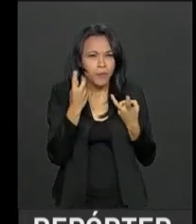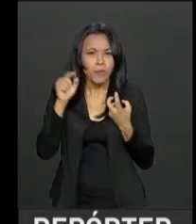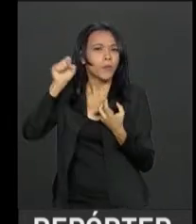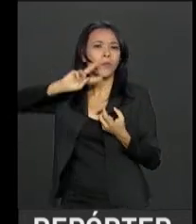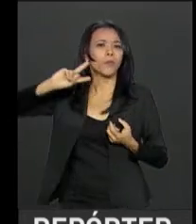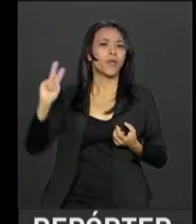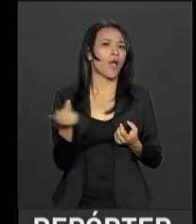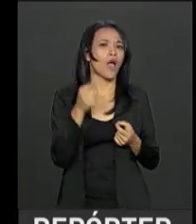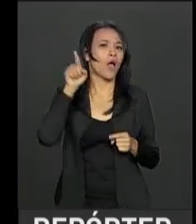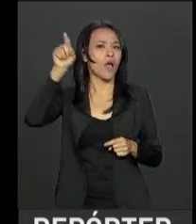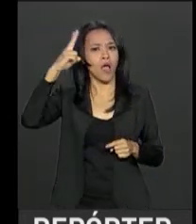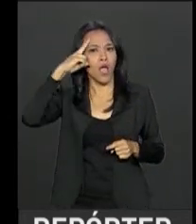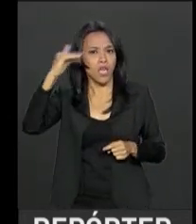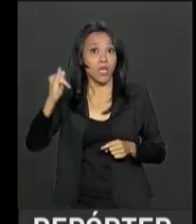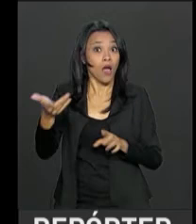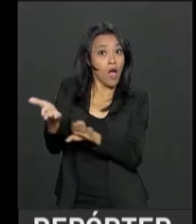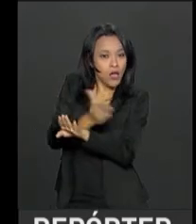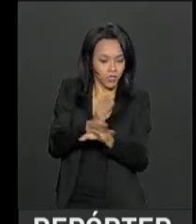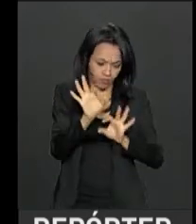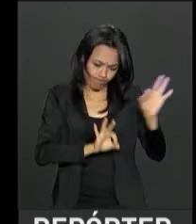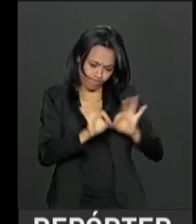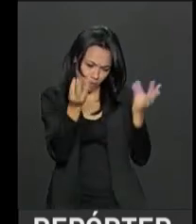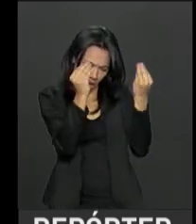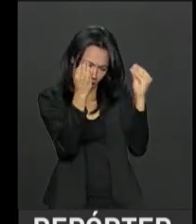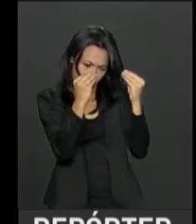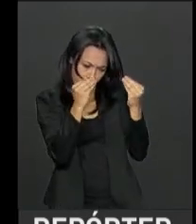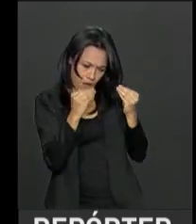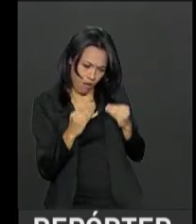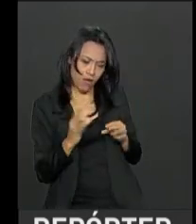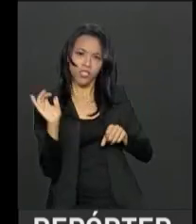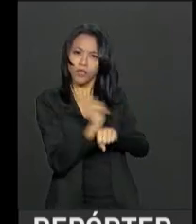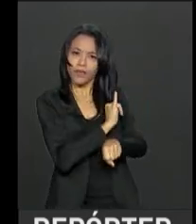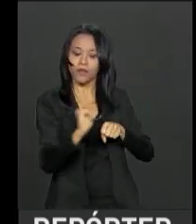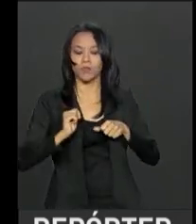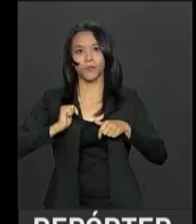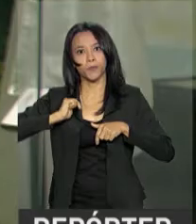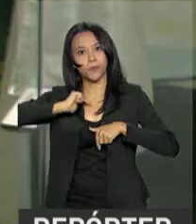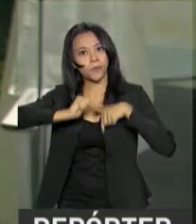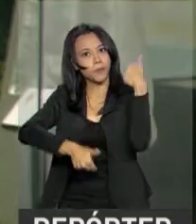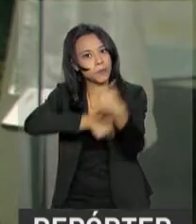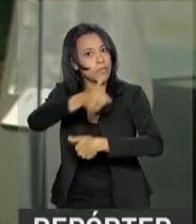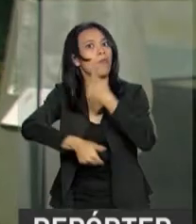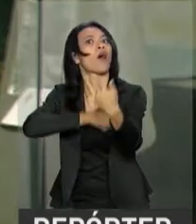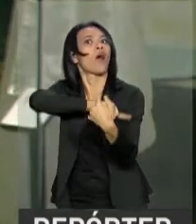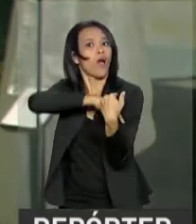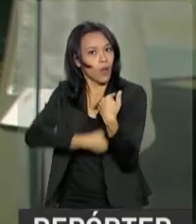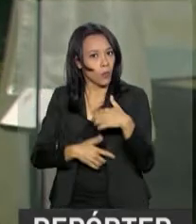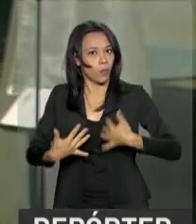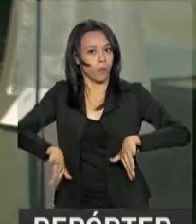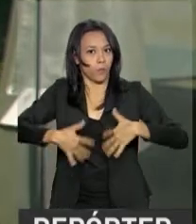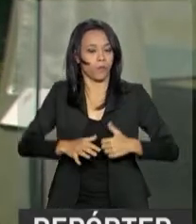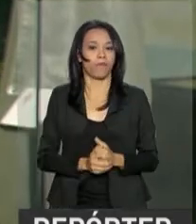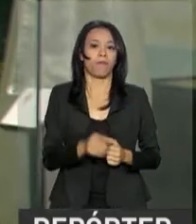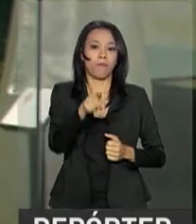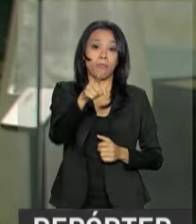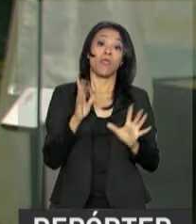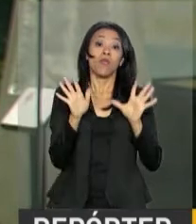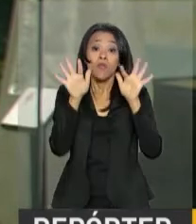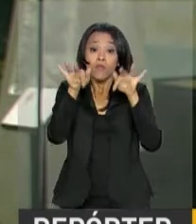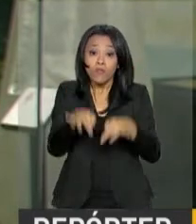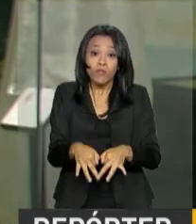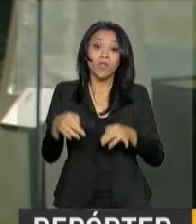rigoroso planejamento estratégico e de muito trabalho a minustah foi encerrada em